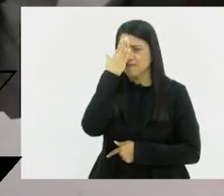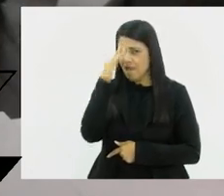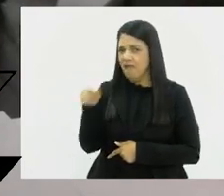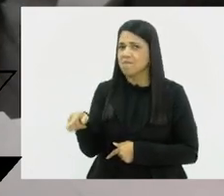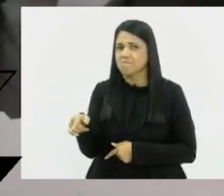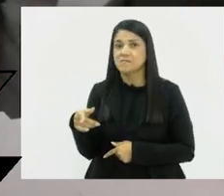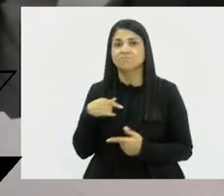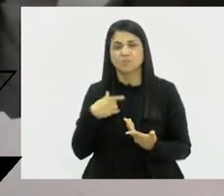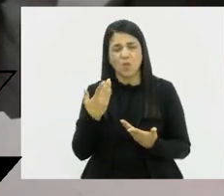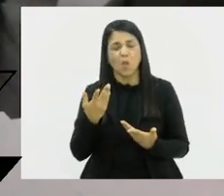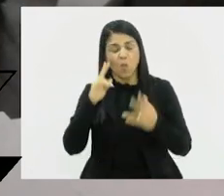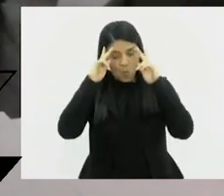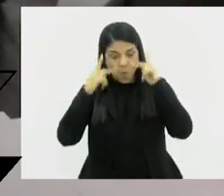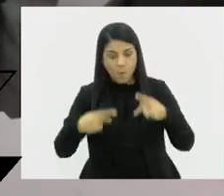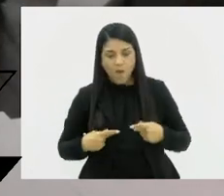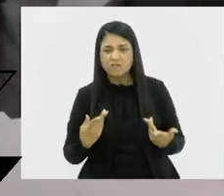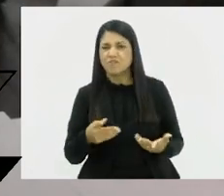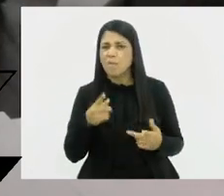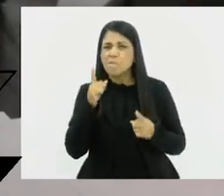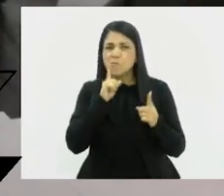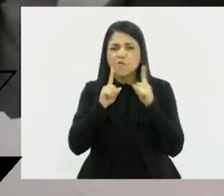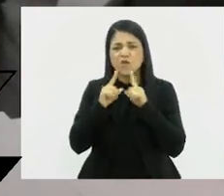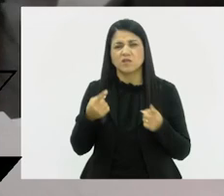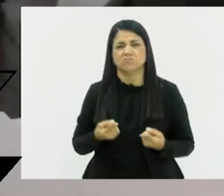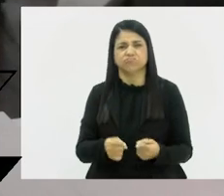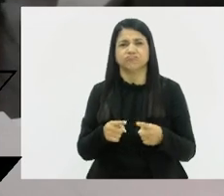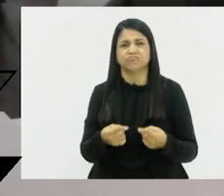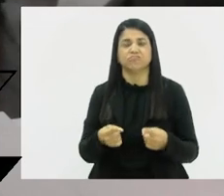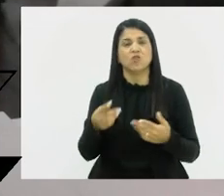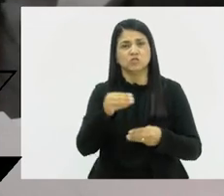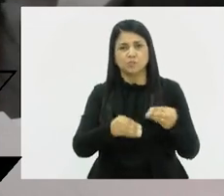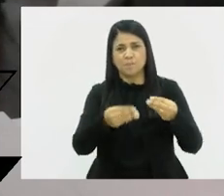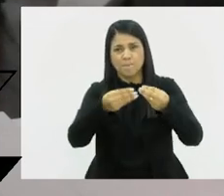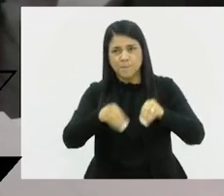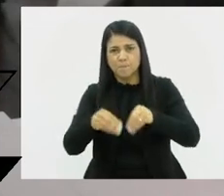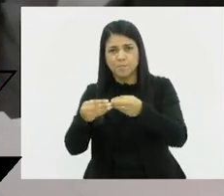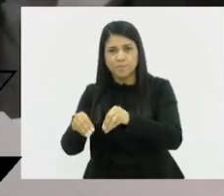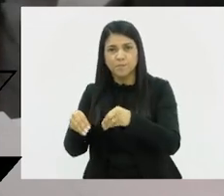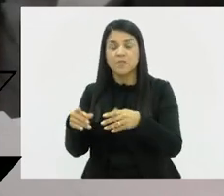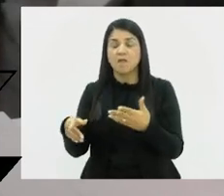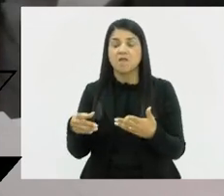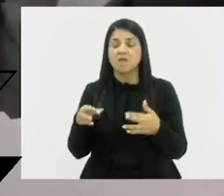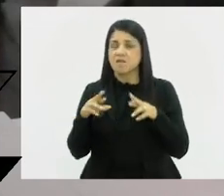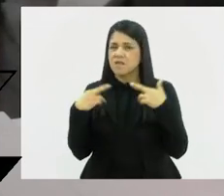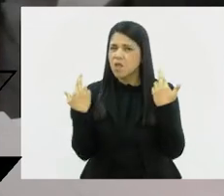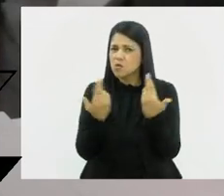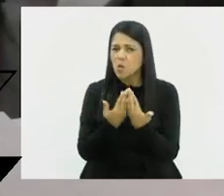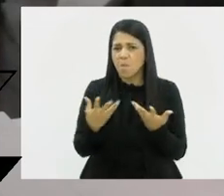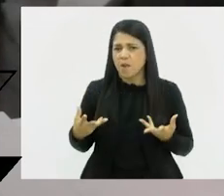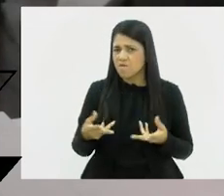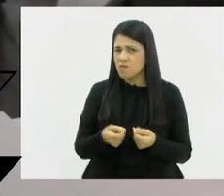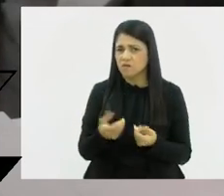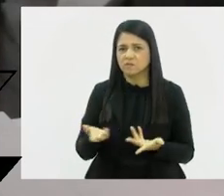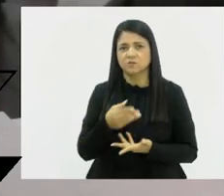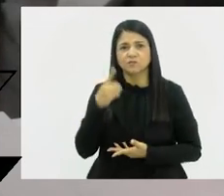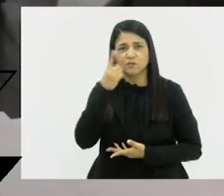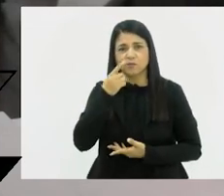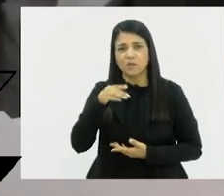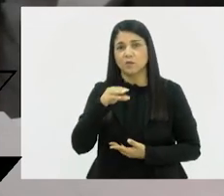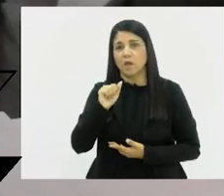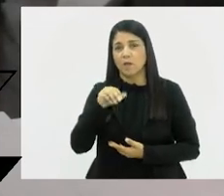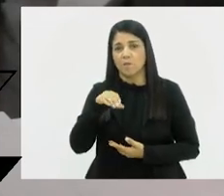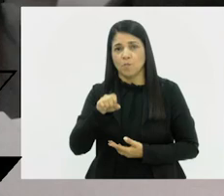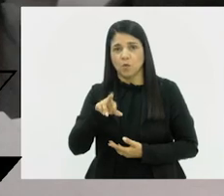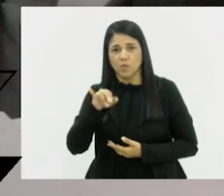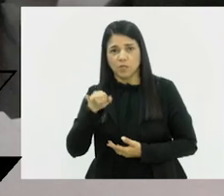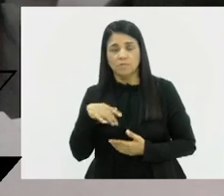essas mazelas. Vamos parar daqui, aproveitando essa excelente reunião que o deputado Rodrigo Amorim, que para mim não é surpresa nenhuma, provocou aqui,